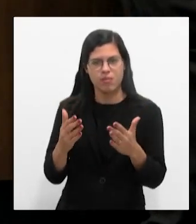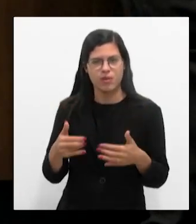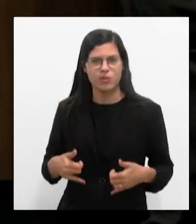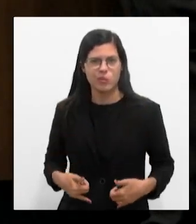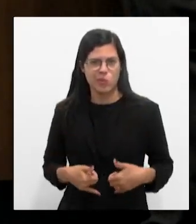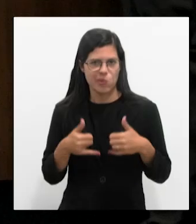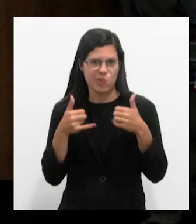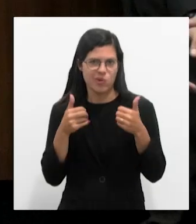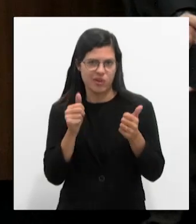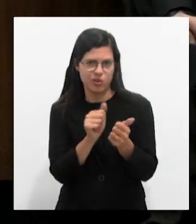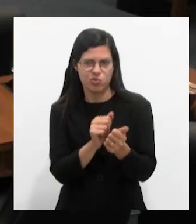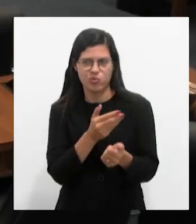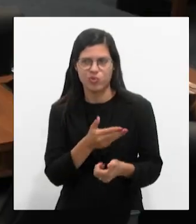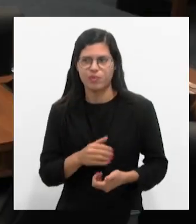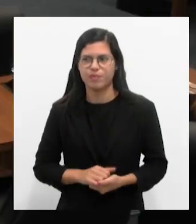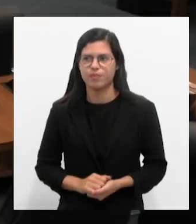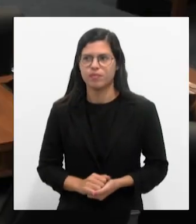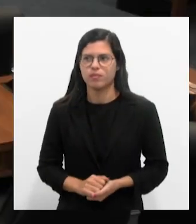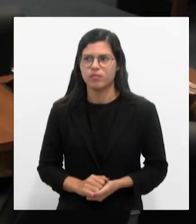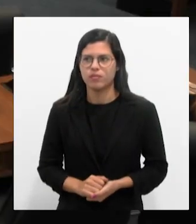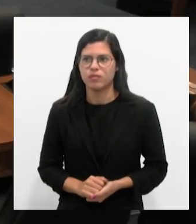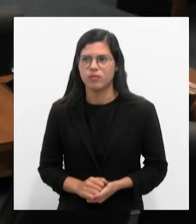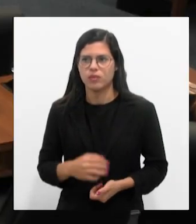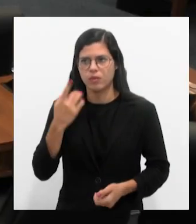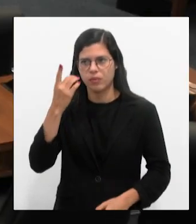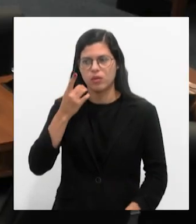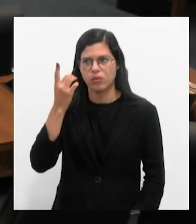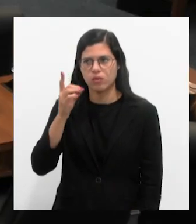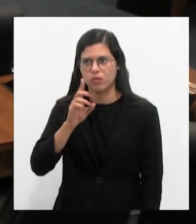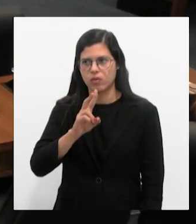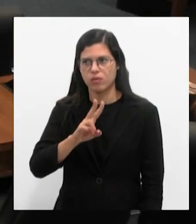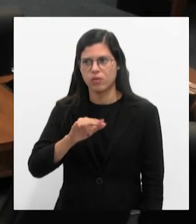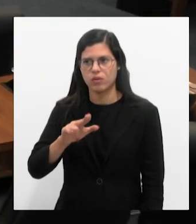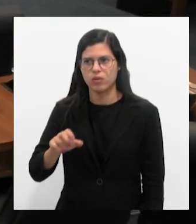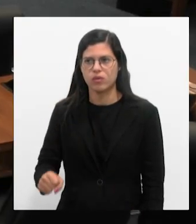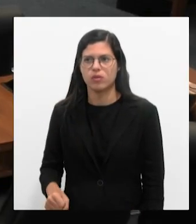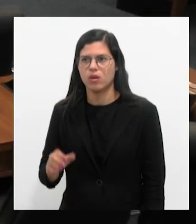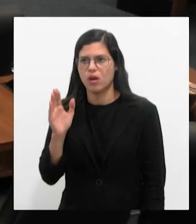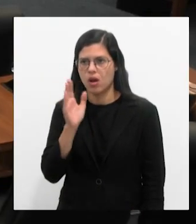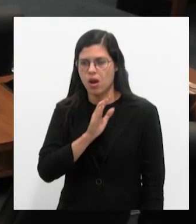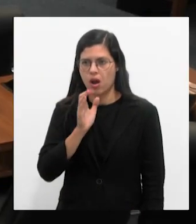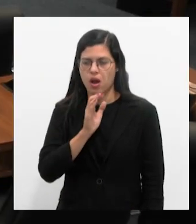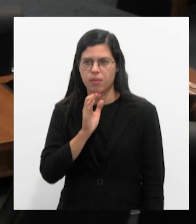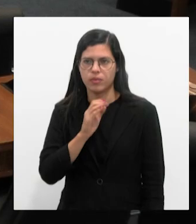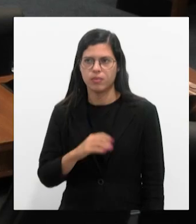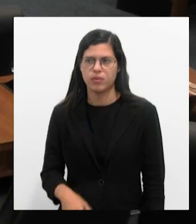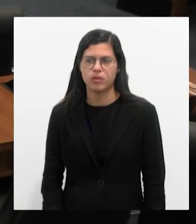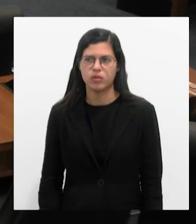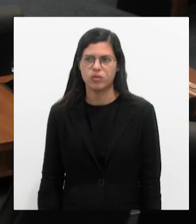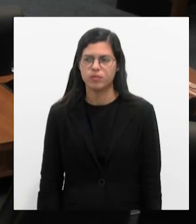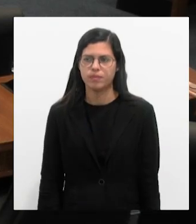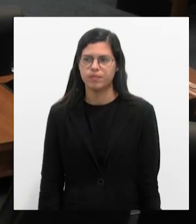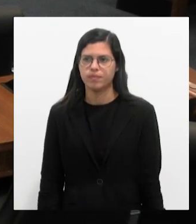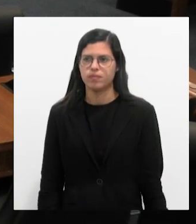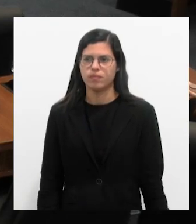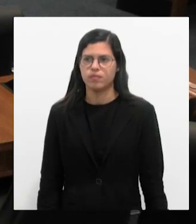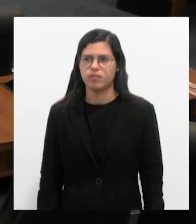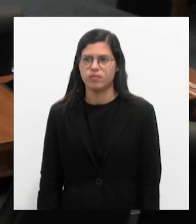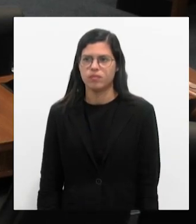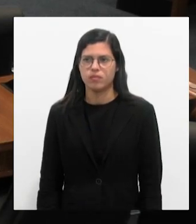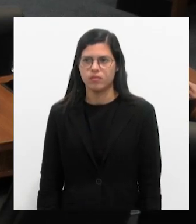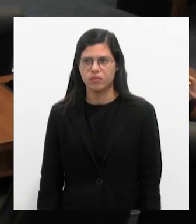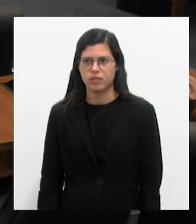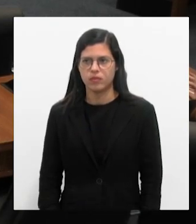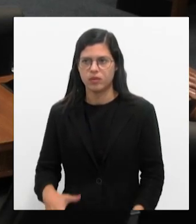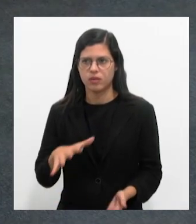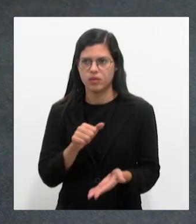Excelência. Obrigado, Presidente. deputado Rodrigo Morim e deputado Vinícius Cozzolino. Senhor presidente, um rápido pela ordem, para registrar